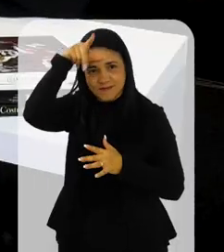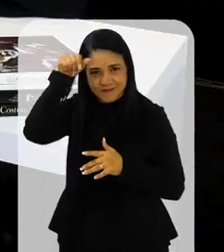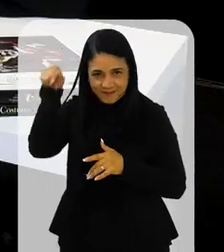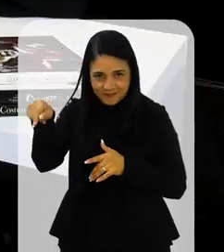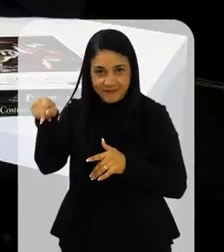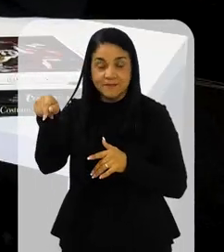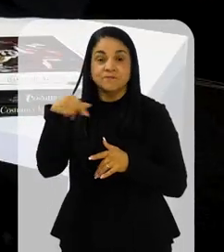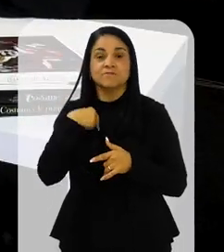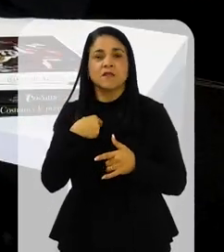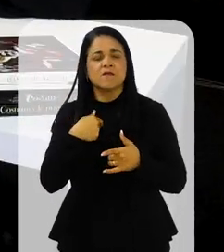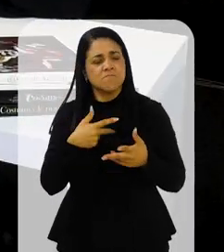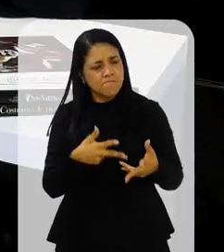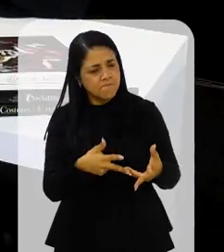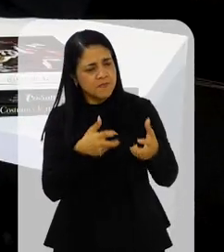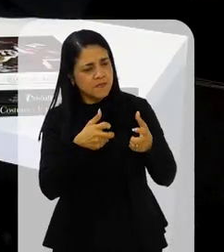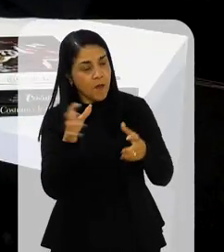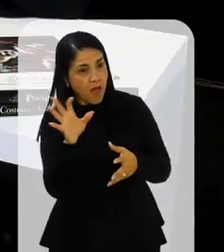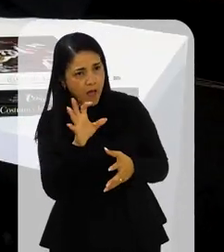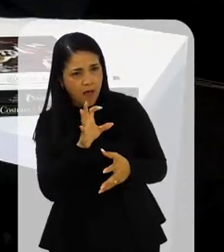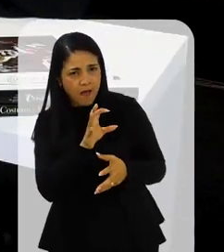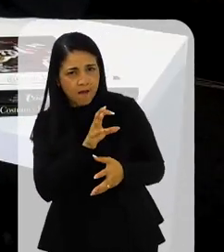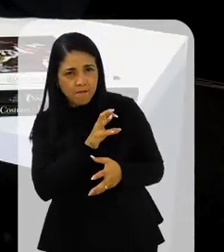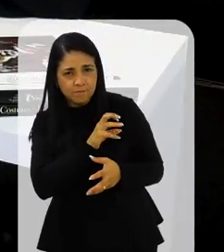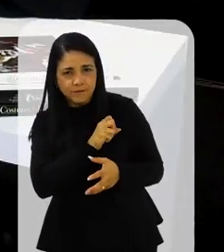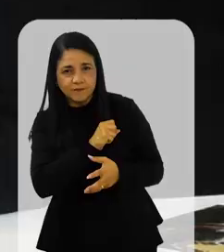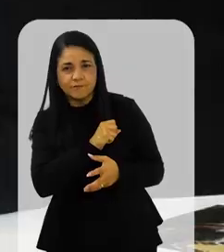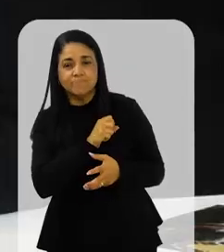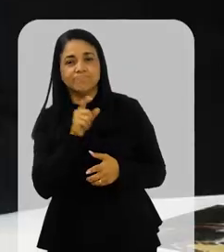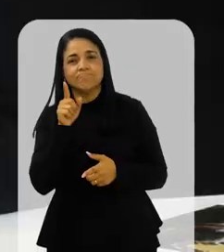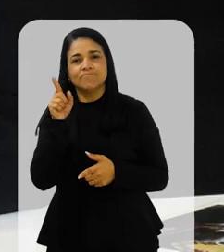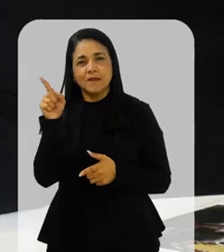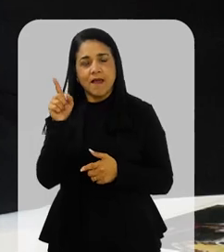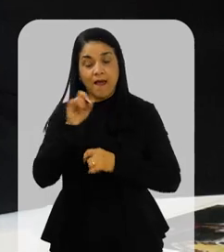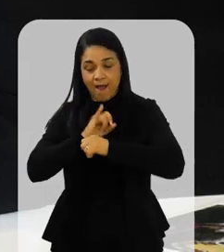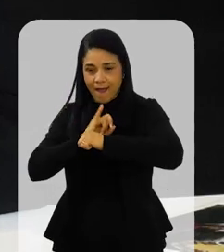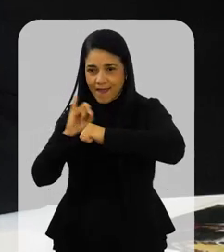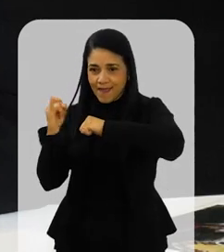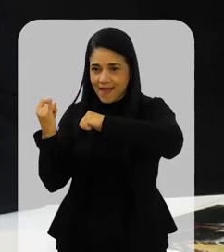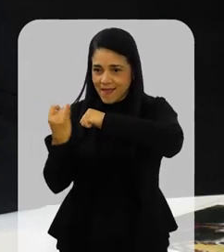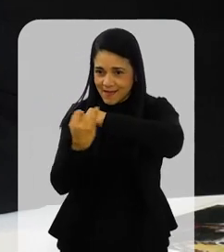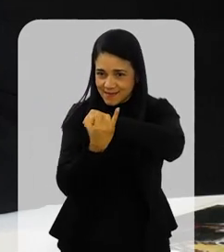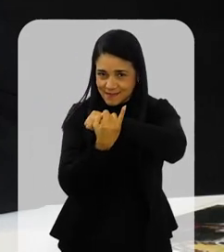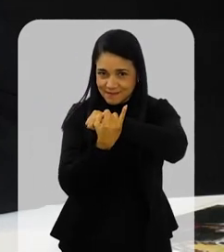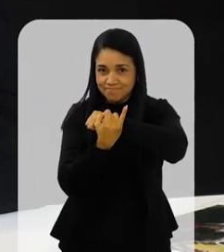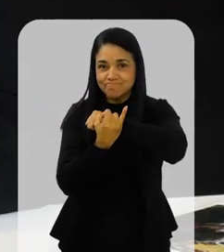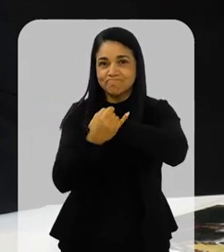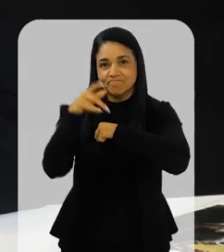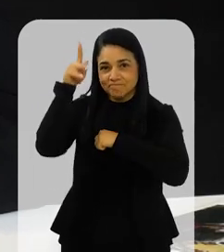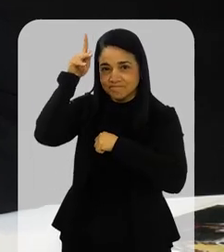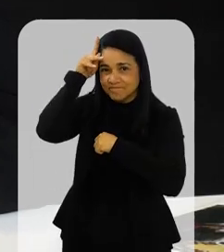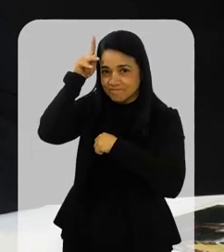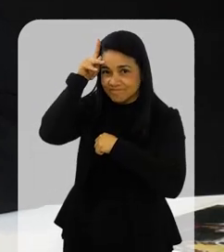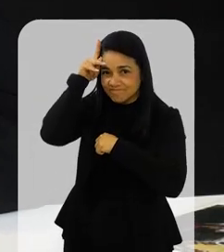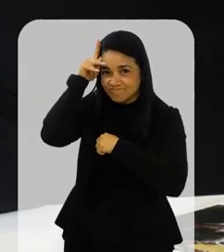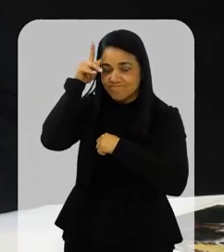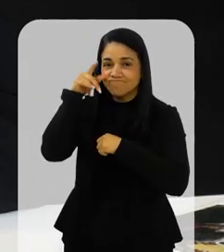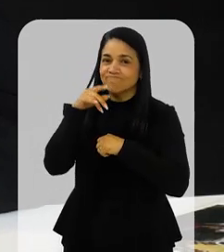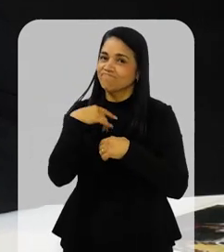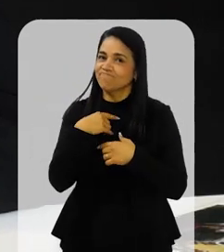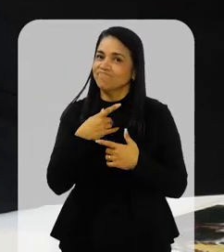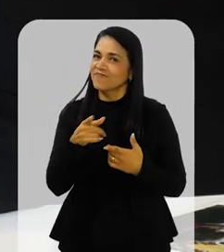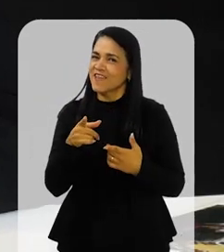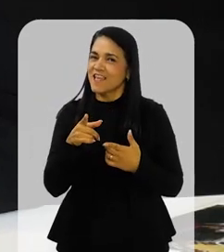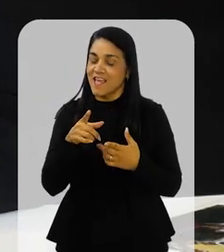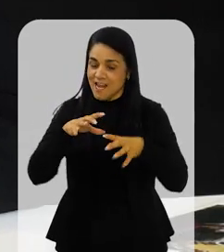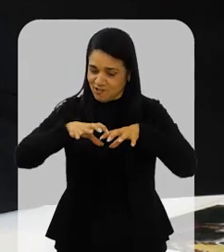eu vejo que aquela paixão que é feita, exercida lá na ilha, né? Que ou você é um ou é outro, não tem jeito, né? A